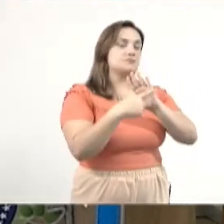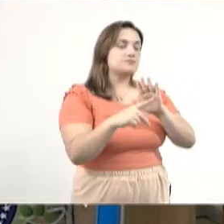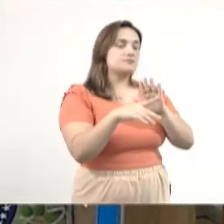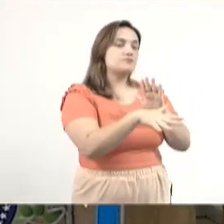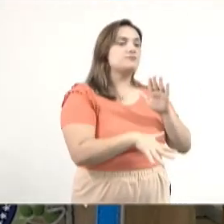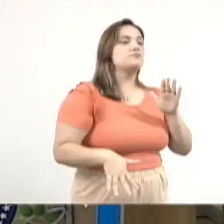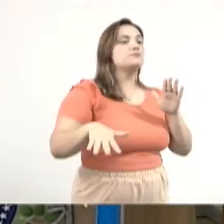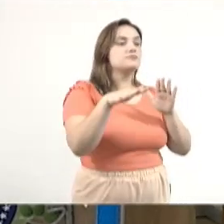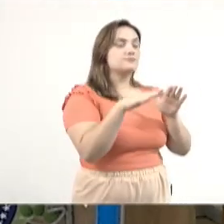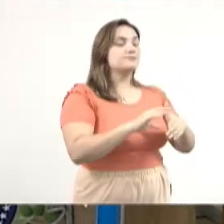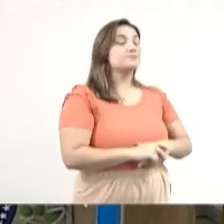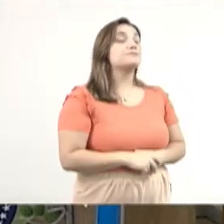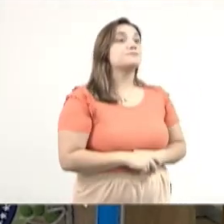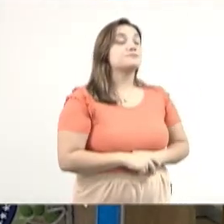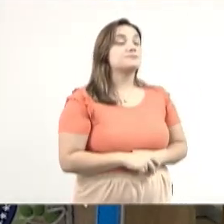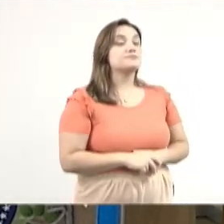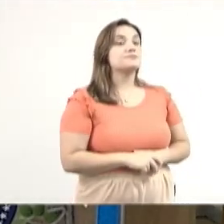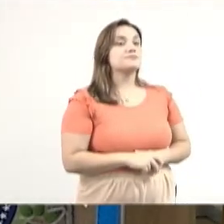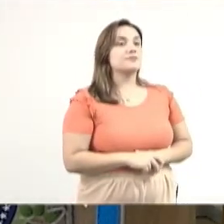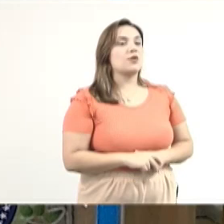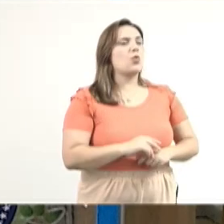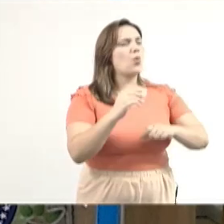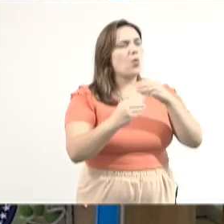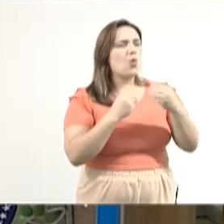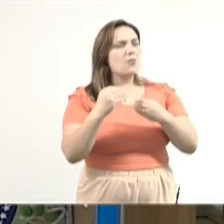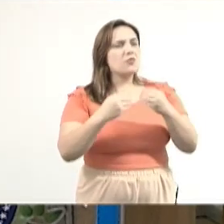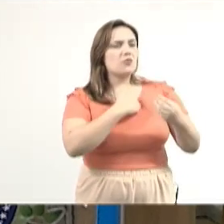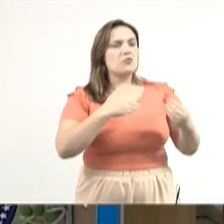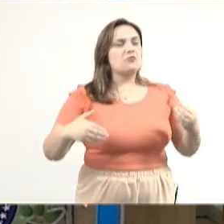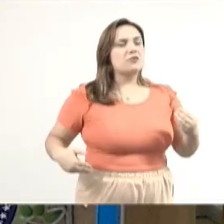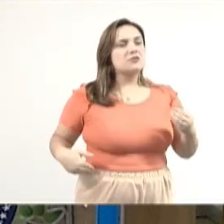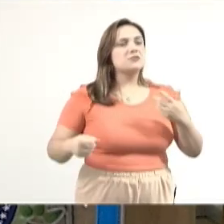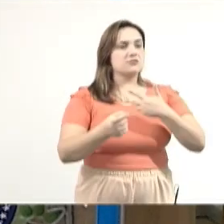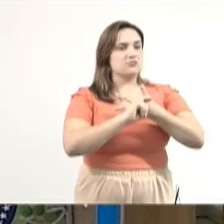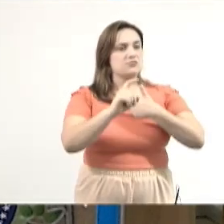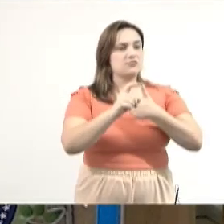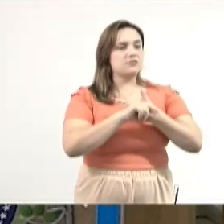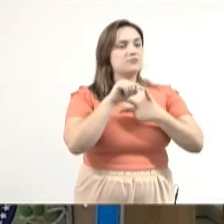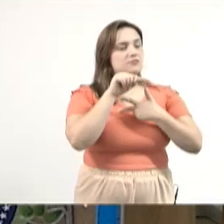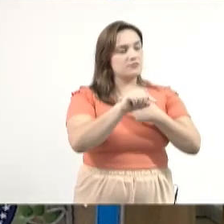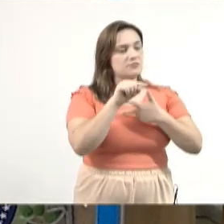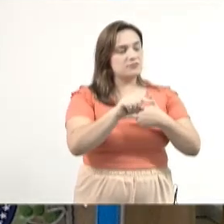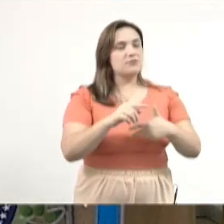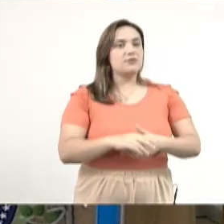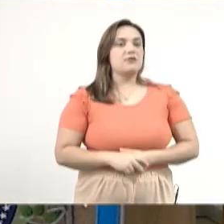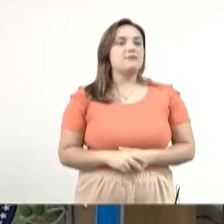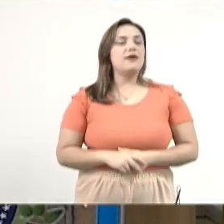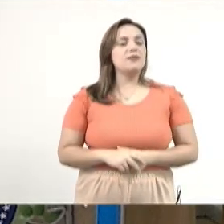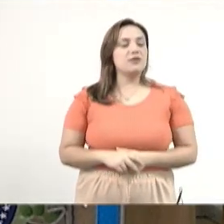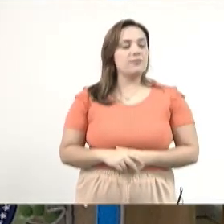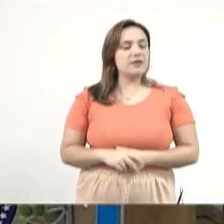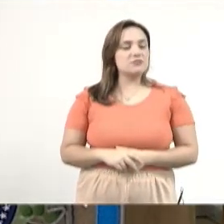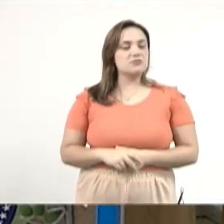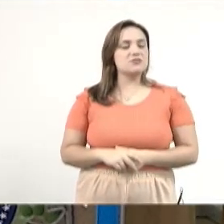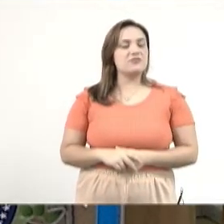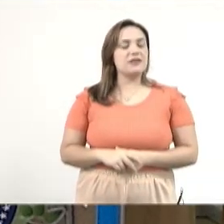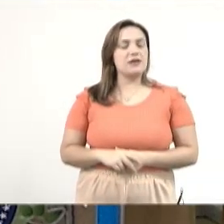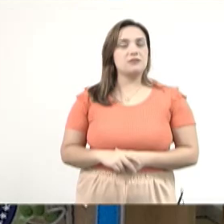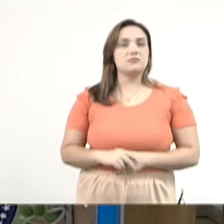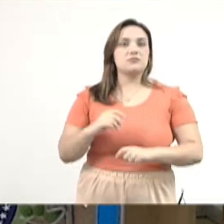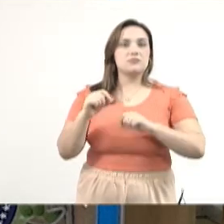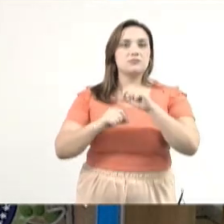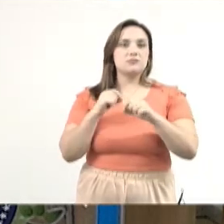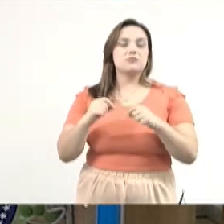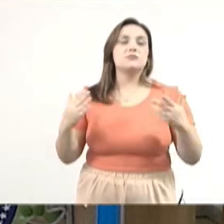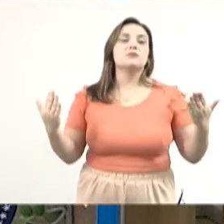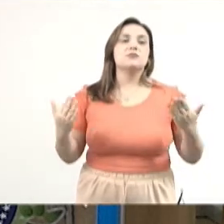referentes à modalidade de transferência, né? De que maneira o Poder Executivo, que é quem faz a gestão do recurso público, né, vai fazer a transferência dessas